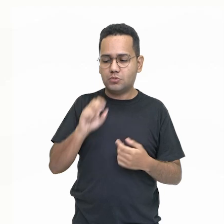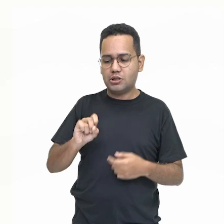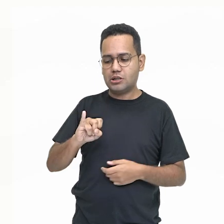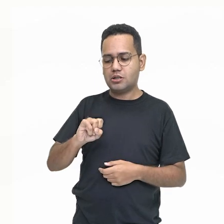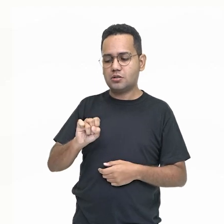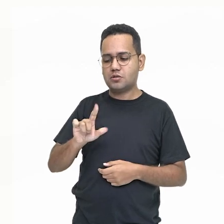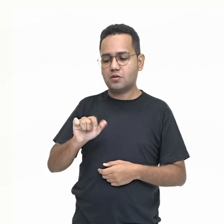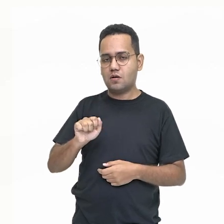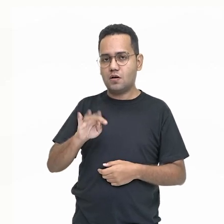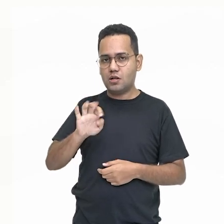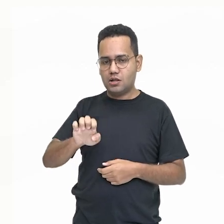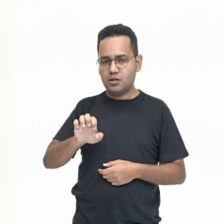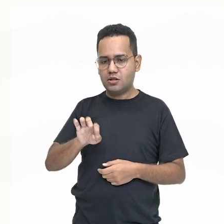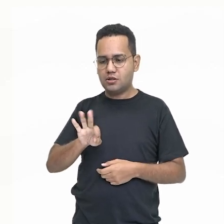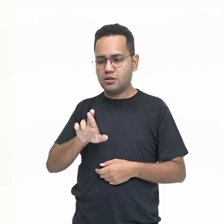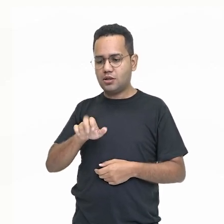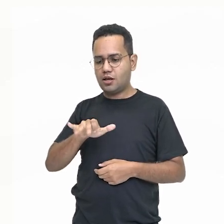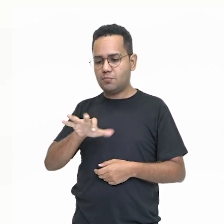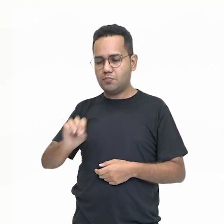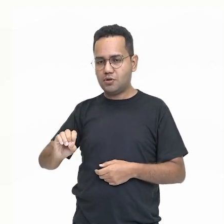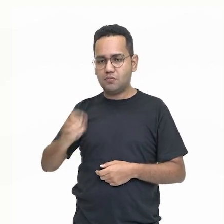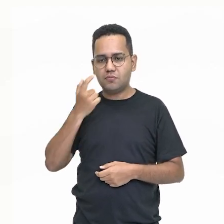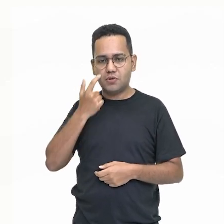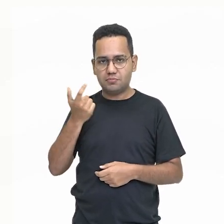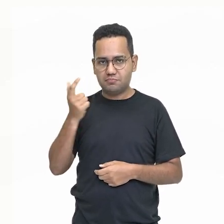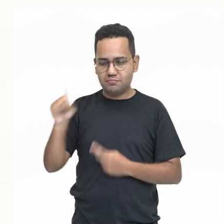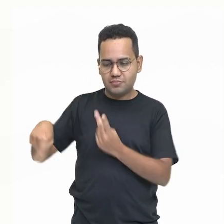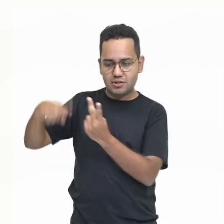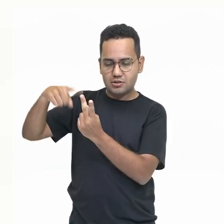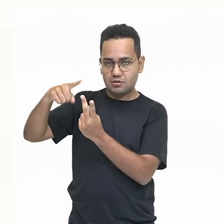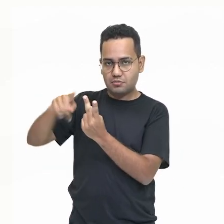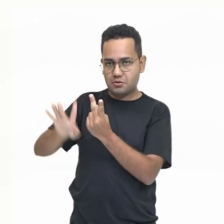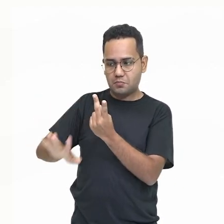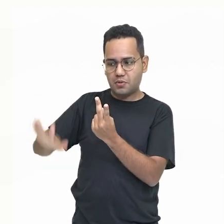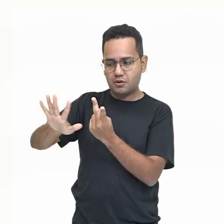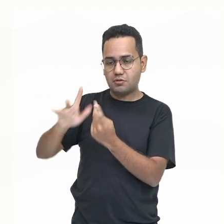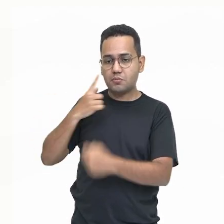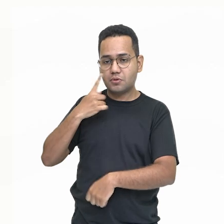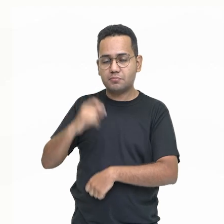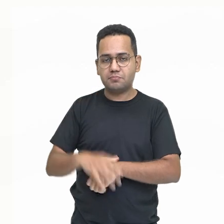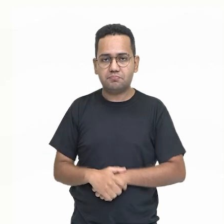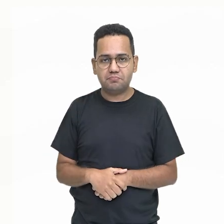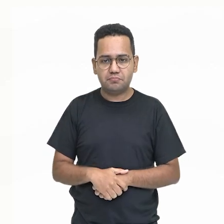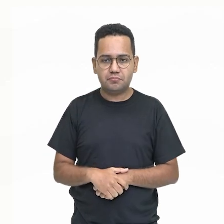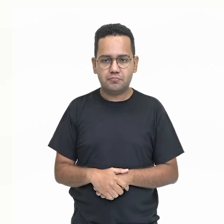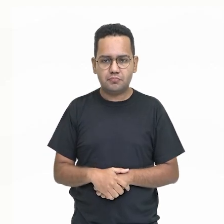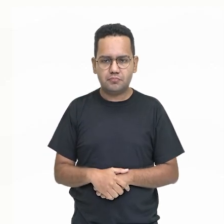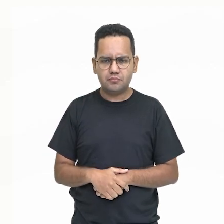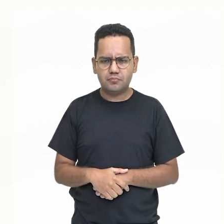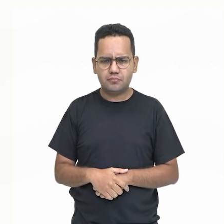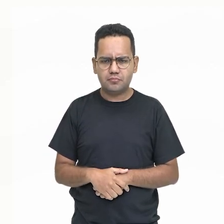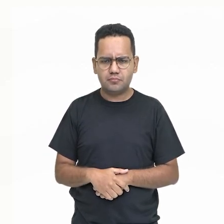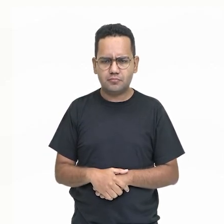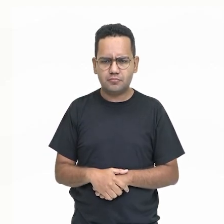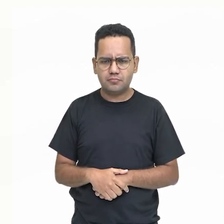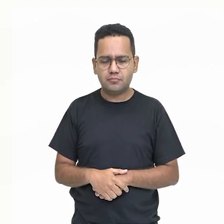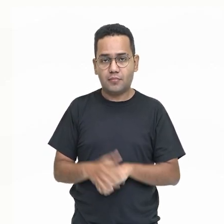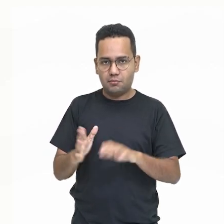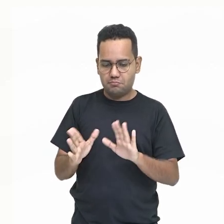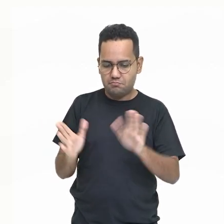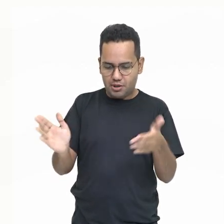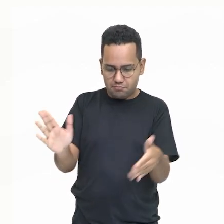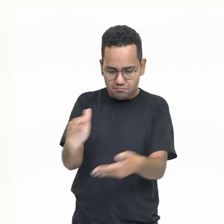aqui, vai comprar uma comida e logo você coloca o quê? Esse material aí.